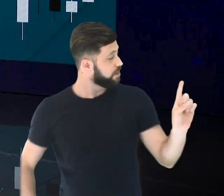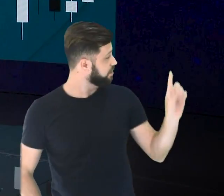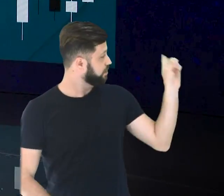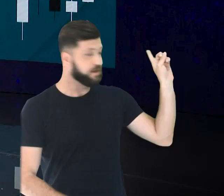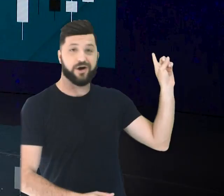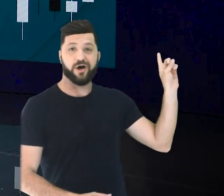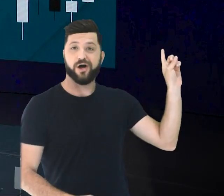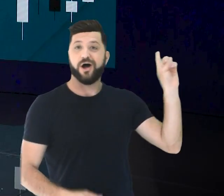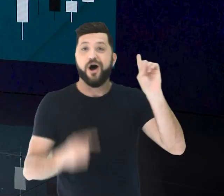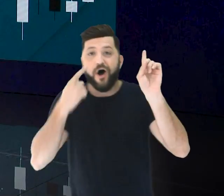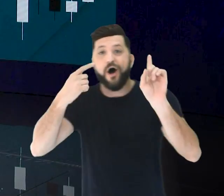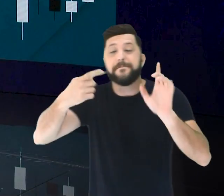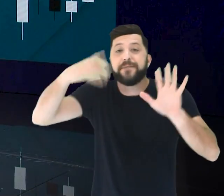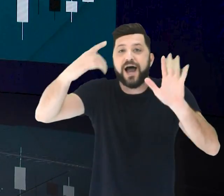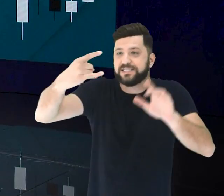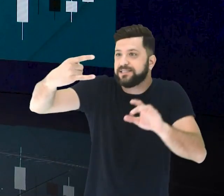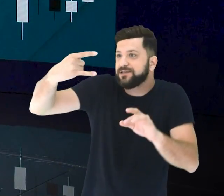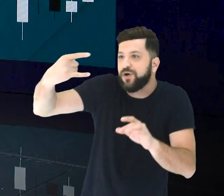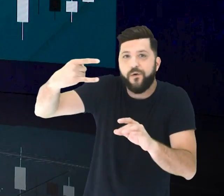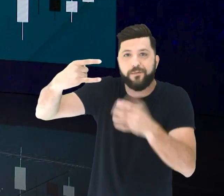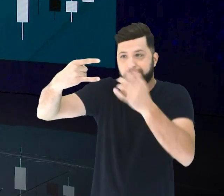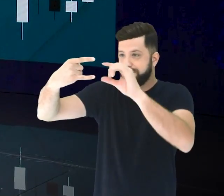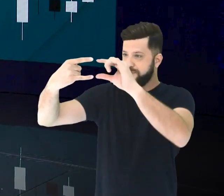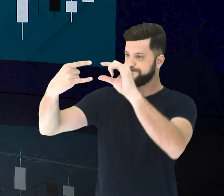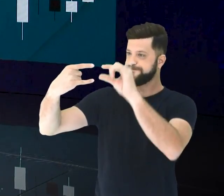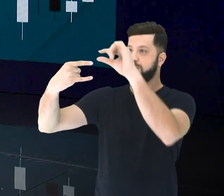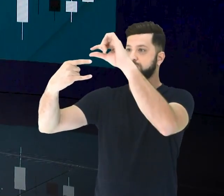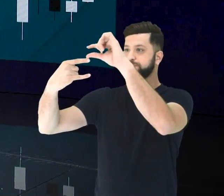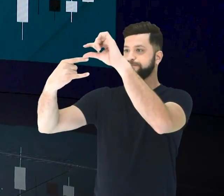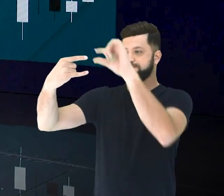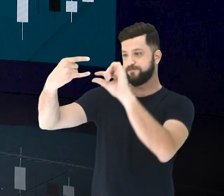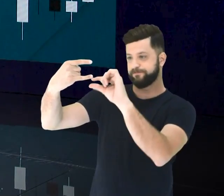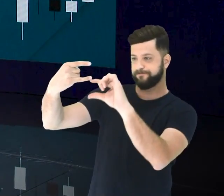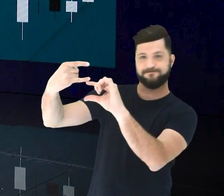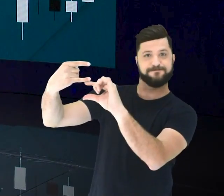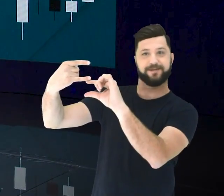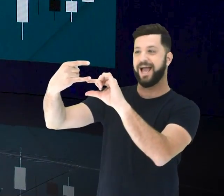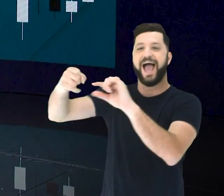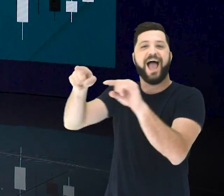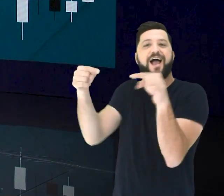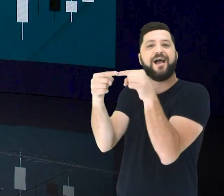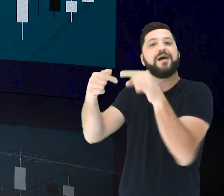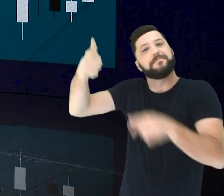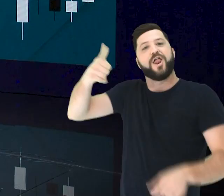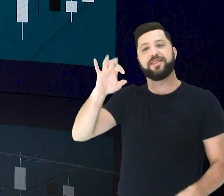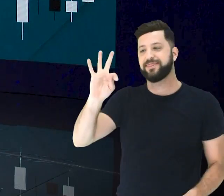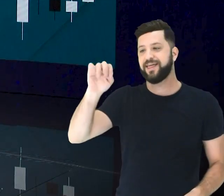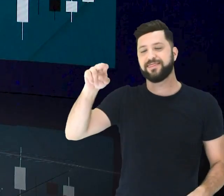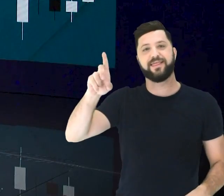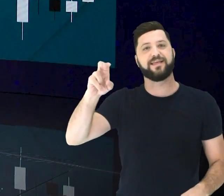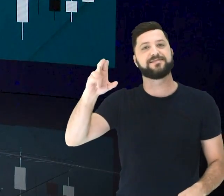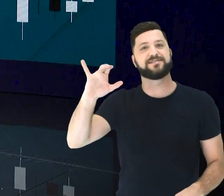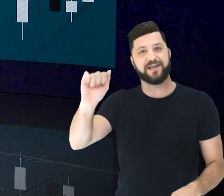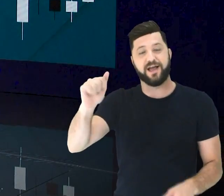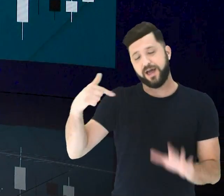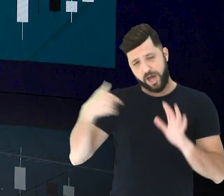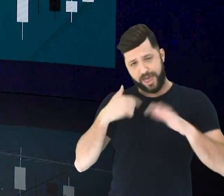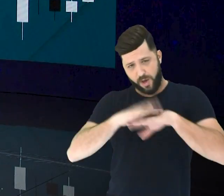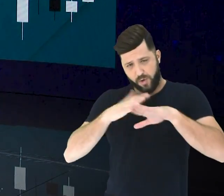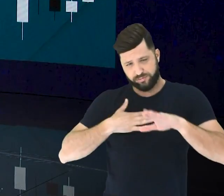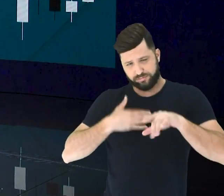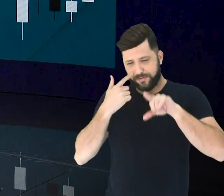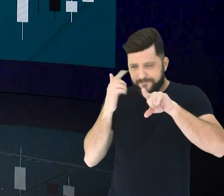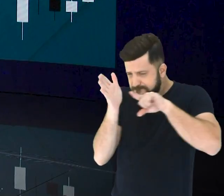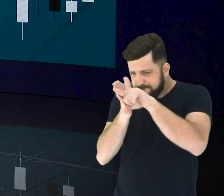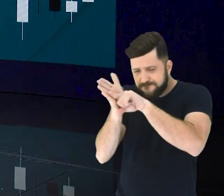anda com mais corpo do que sombra é causando deslocamentos com uma abertura longe do fechamento do Kindle né E nesse estudo eu levantei